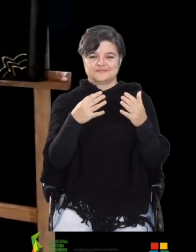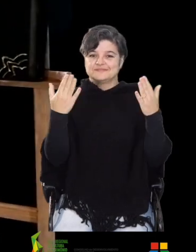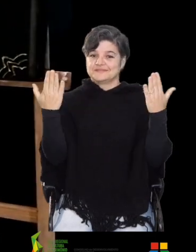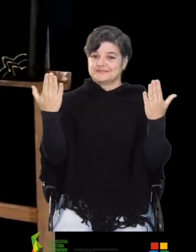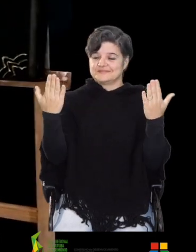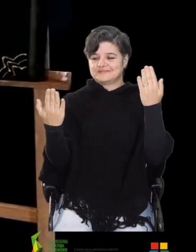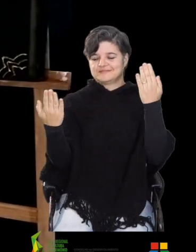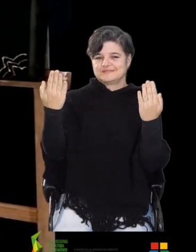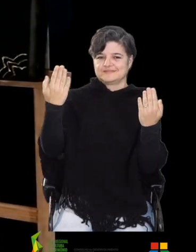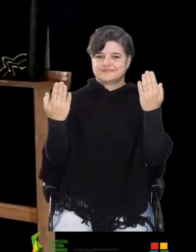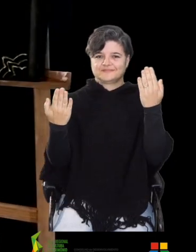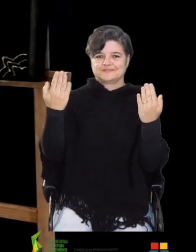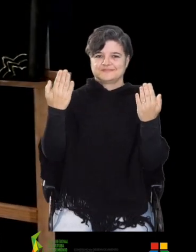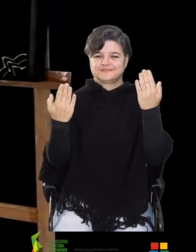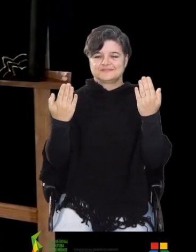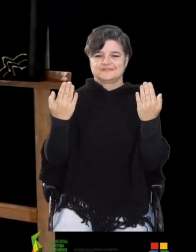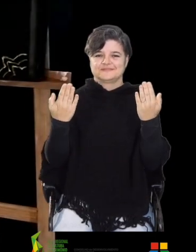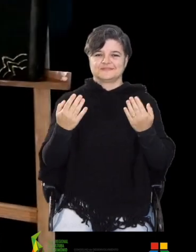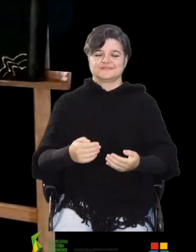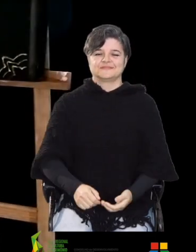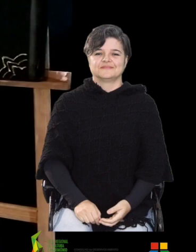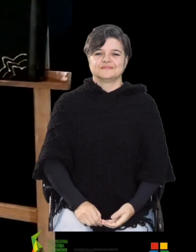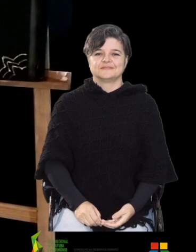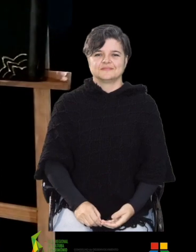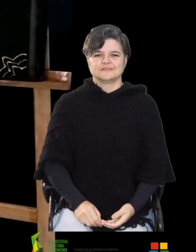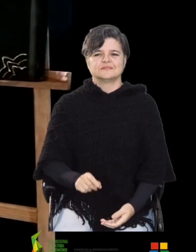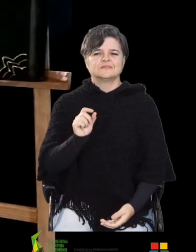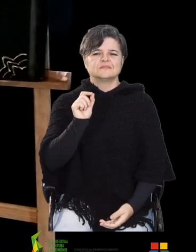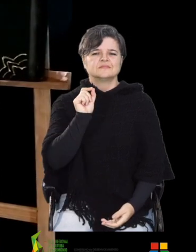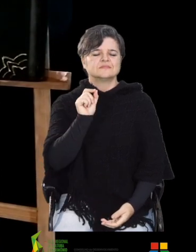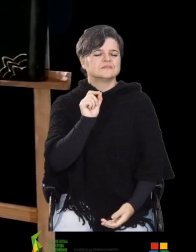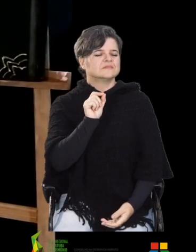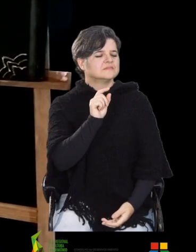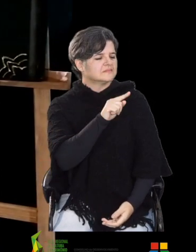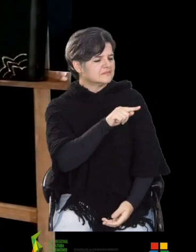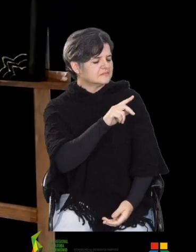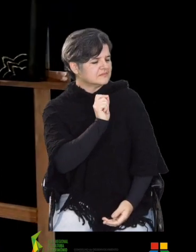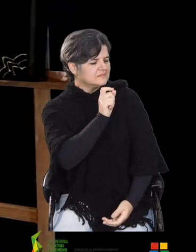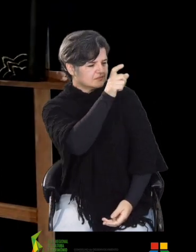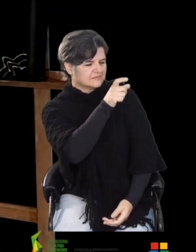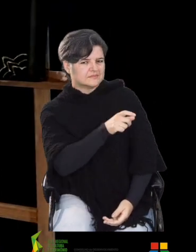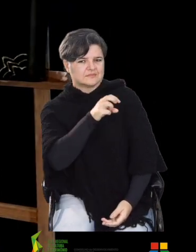estavam aí o tempo todo o que morena